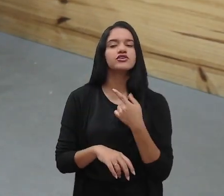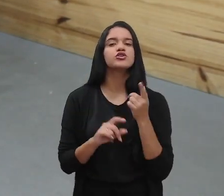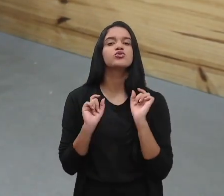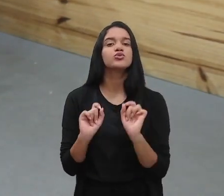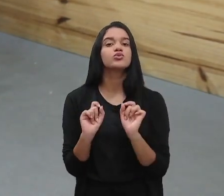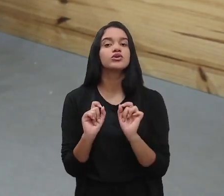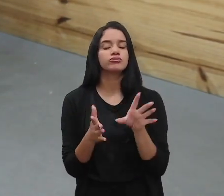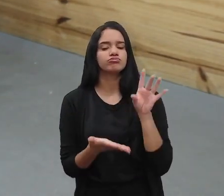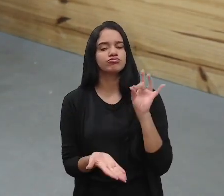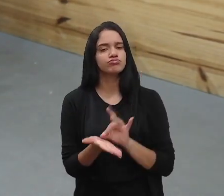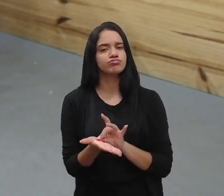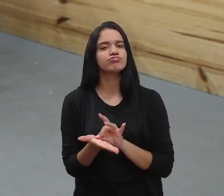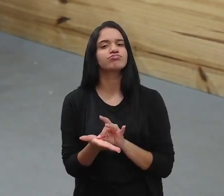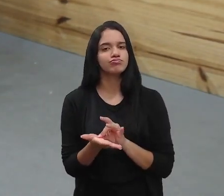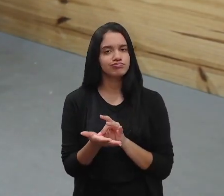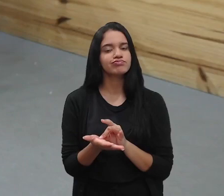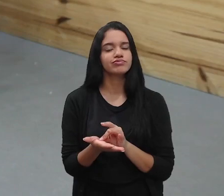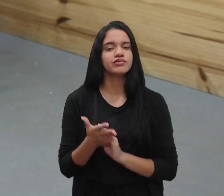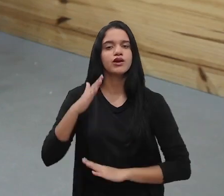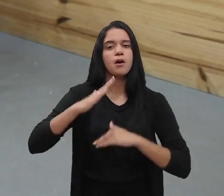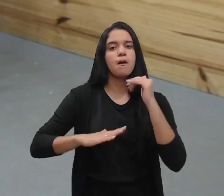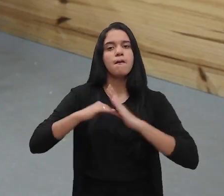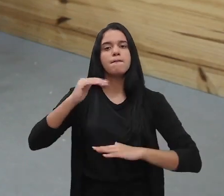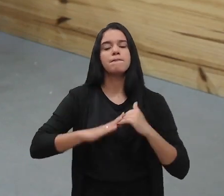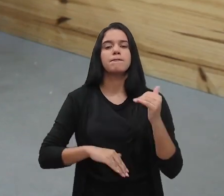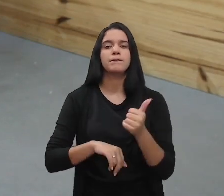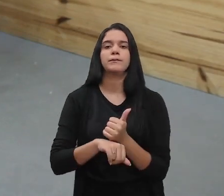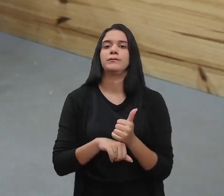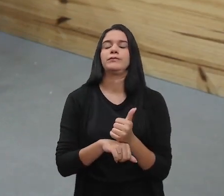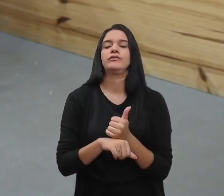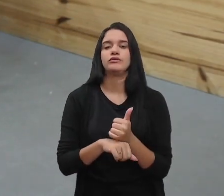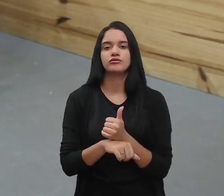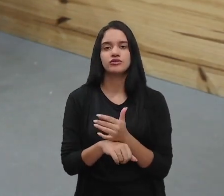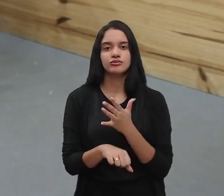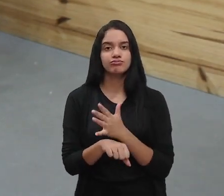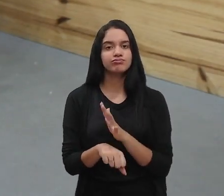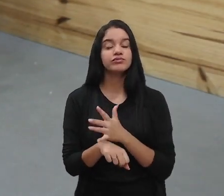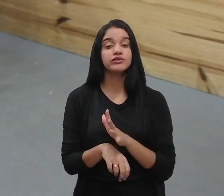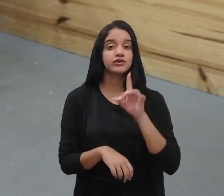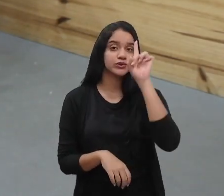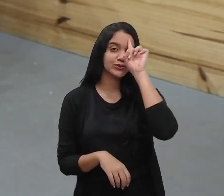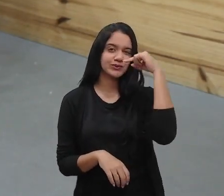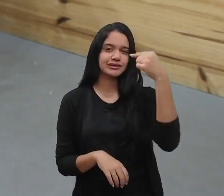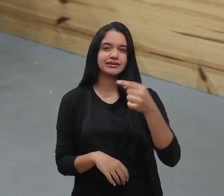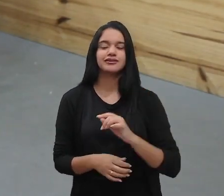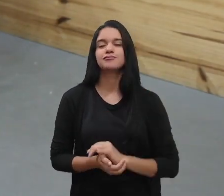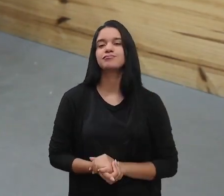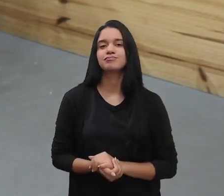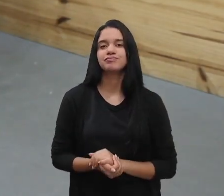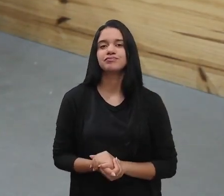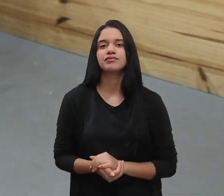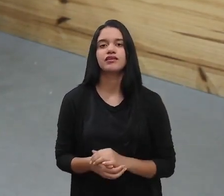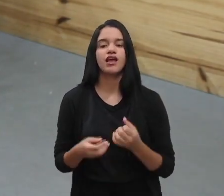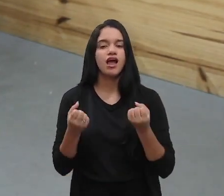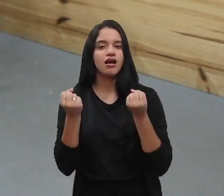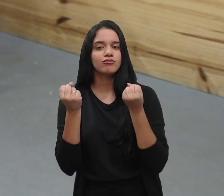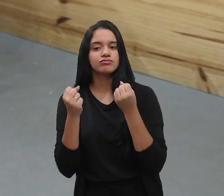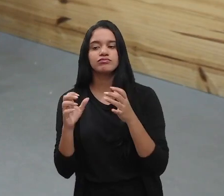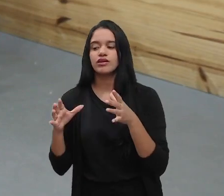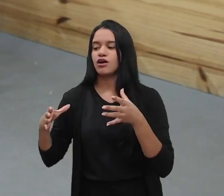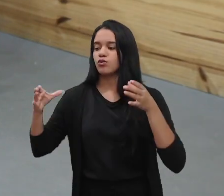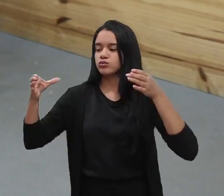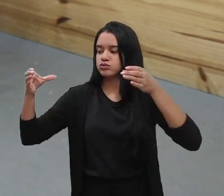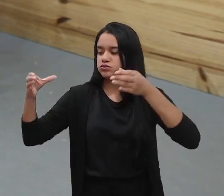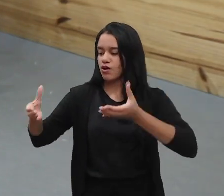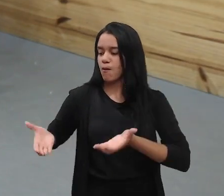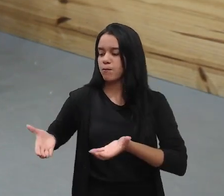que, de fato, aquele profissional vai executar no dia a dia, não é? Aí, o carregamento dos